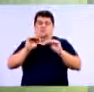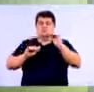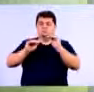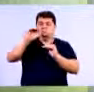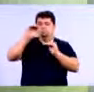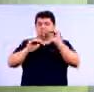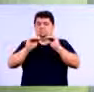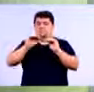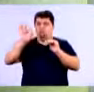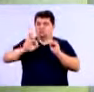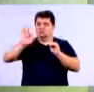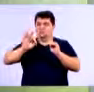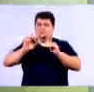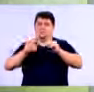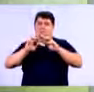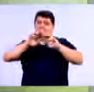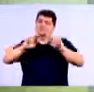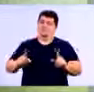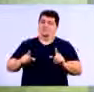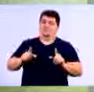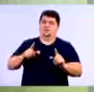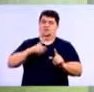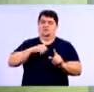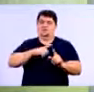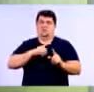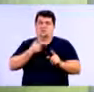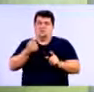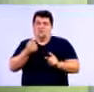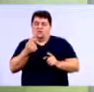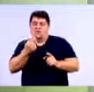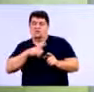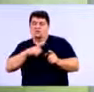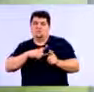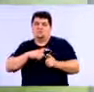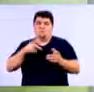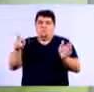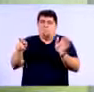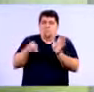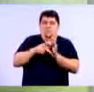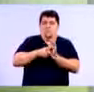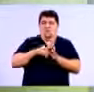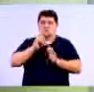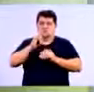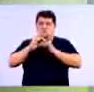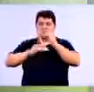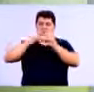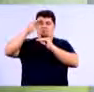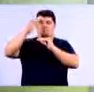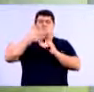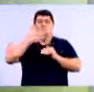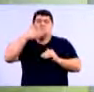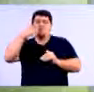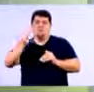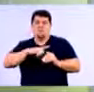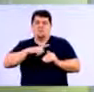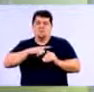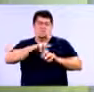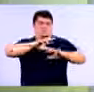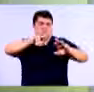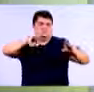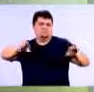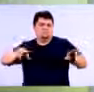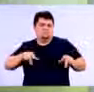da taxa que você vai aplicar e também do recurso disponível. Então, quanto maior o recurso, melhores são os produtos que você pode